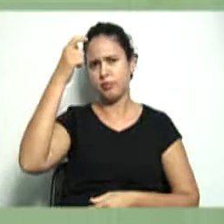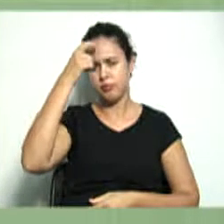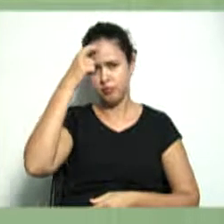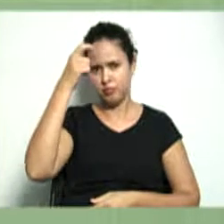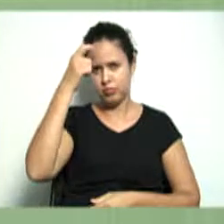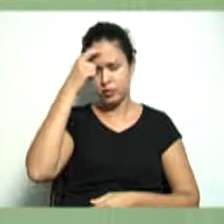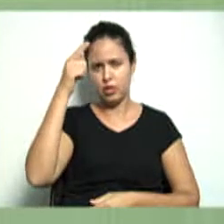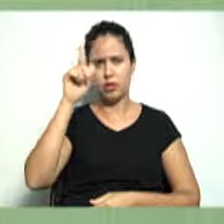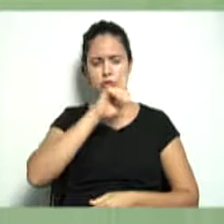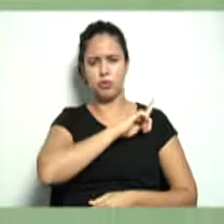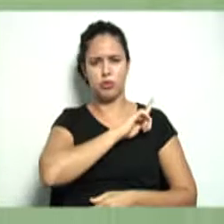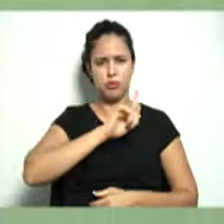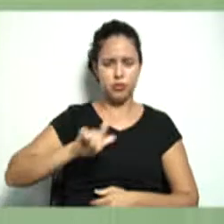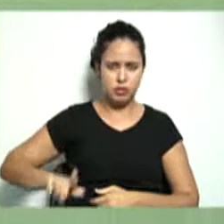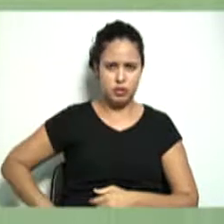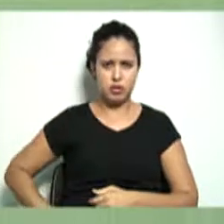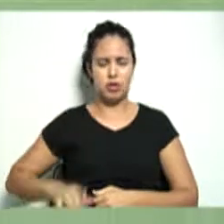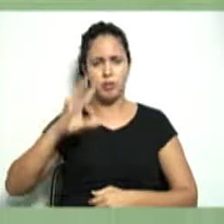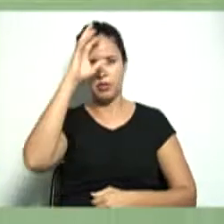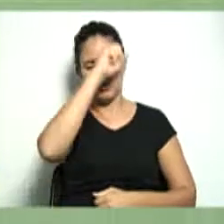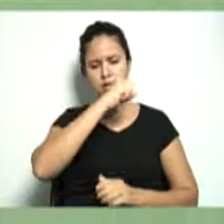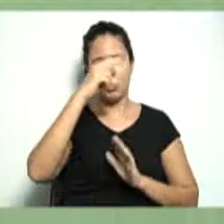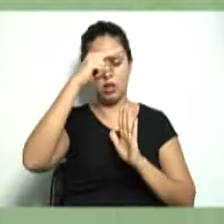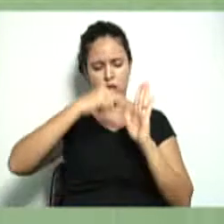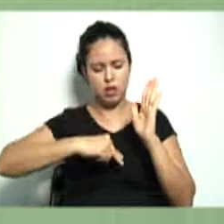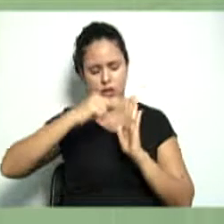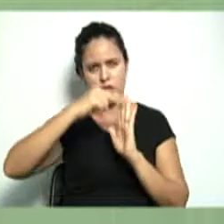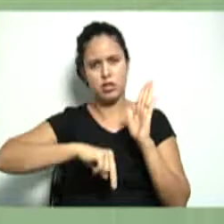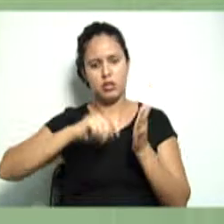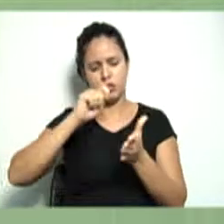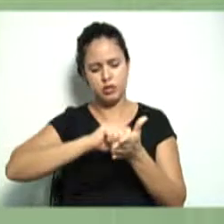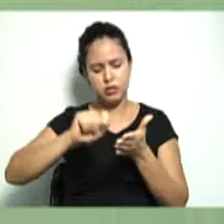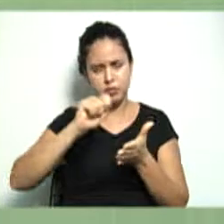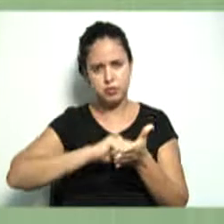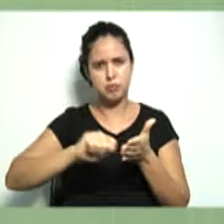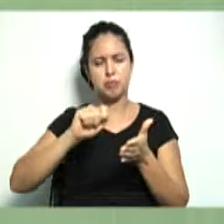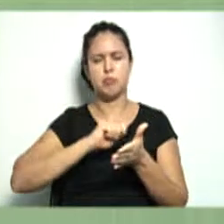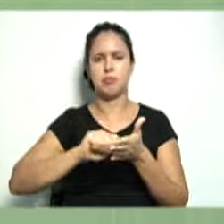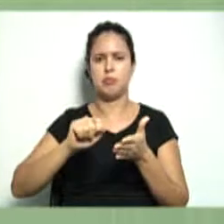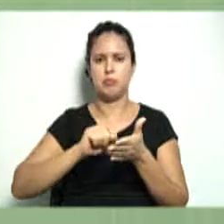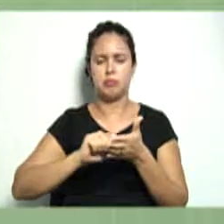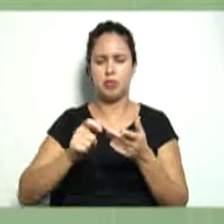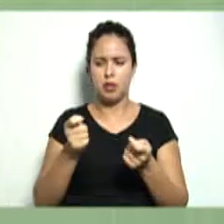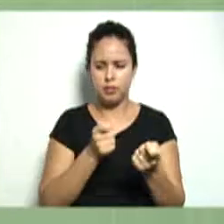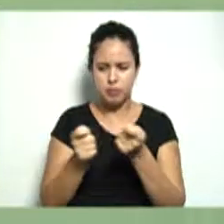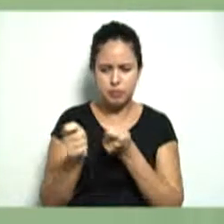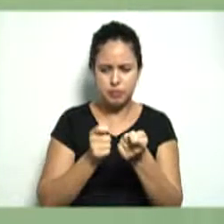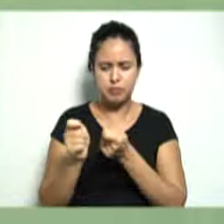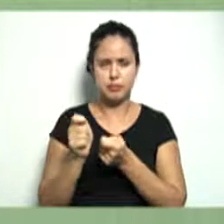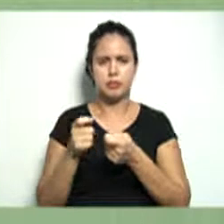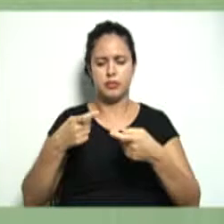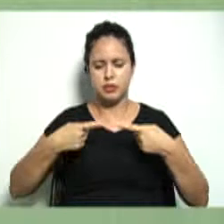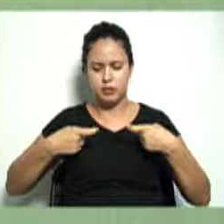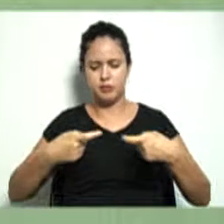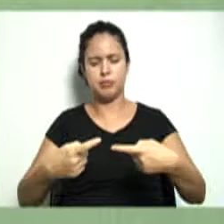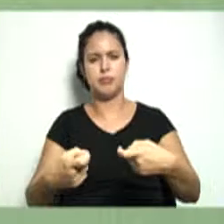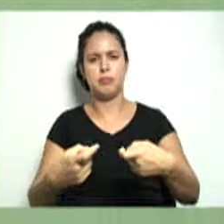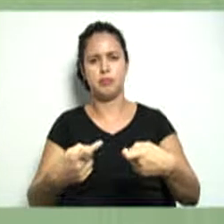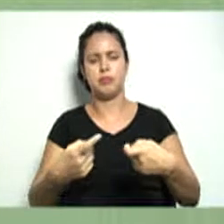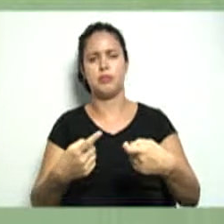que precisavam aprender a ler, a escrever, a negociar e a cuidar da guerra. E